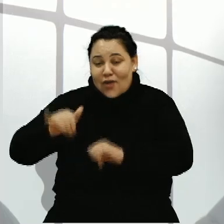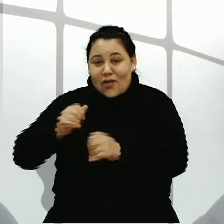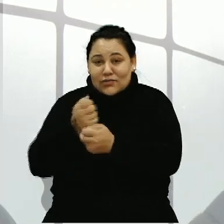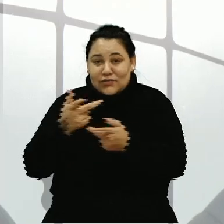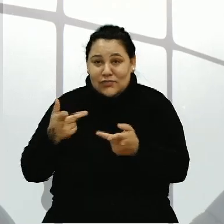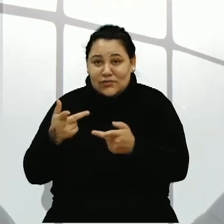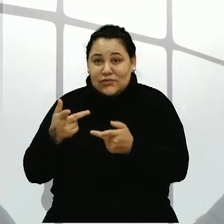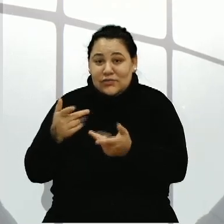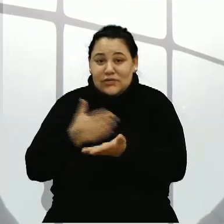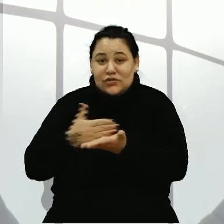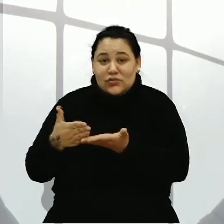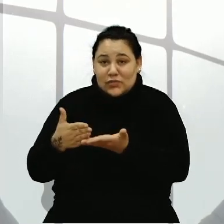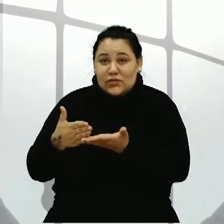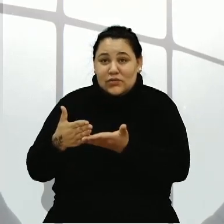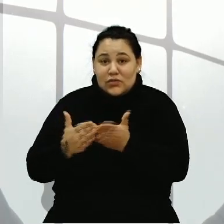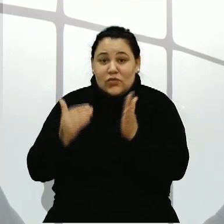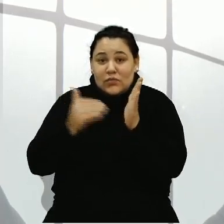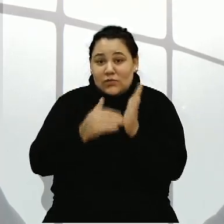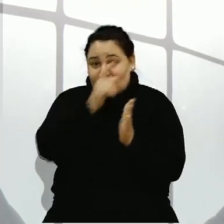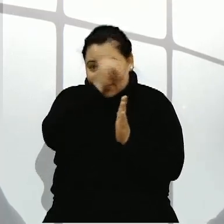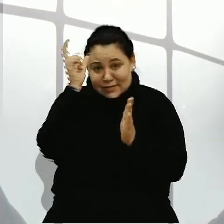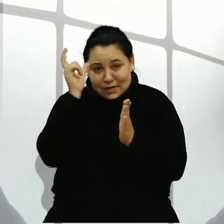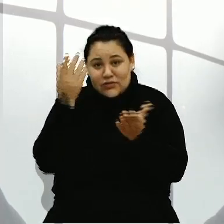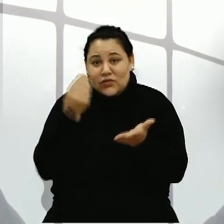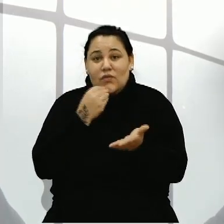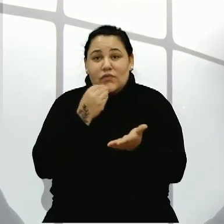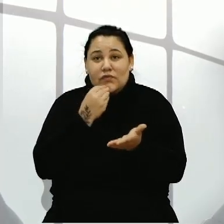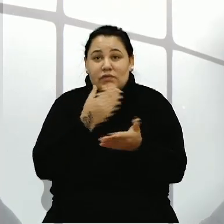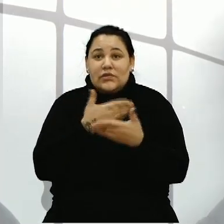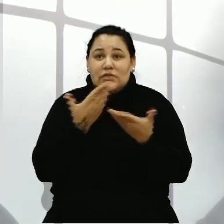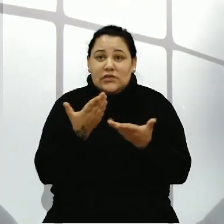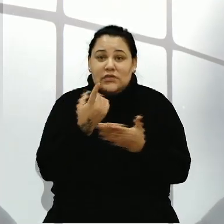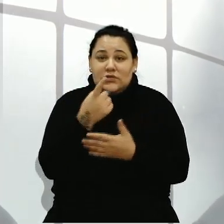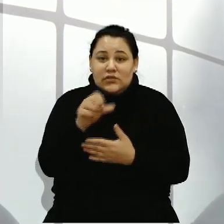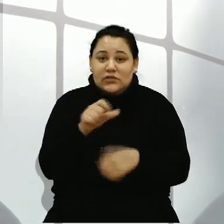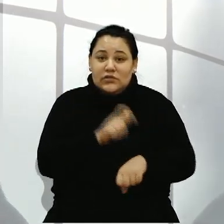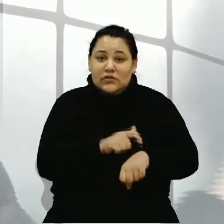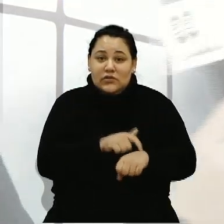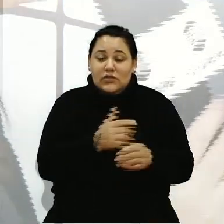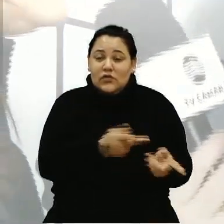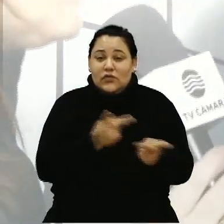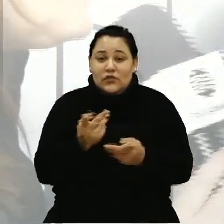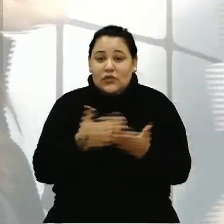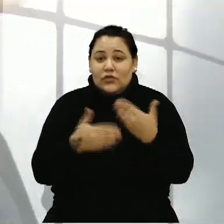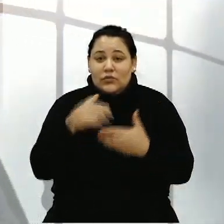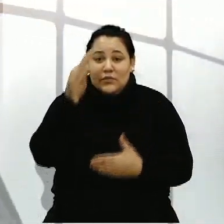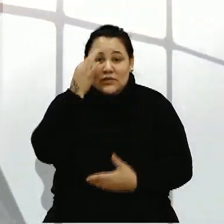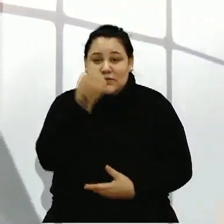a gente comece, então, no mínimo com a enfermagem. Então, às 19 horas, convido a todos para estarem presentes. Obrigada, bom dia. Obrigado.